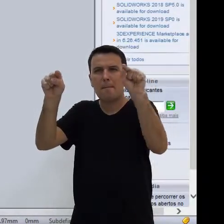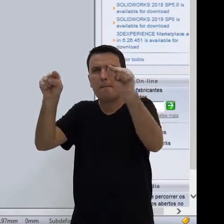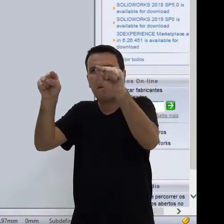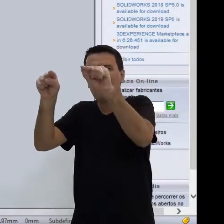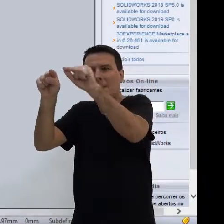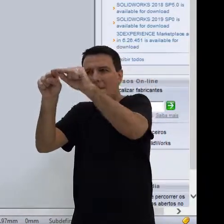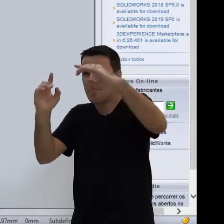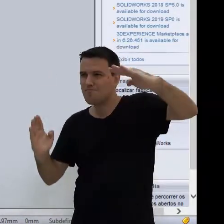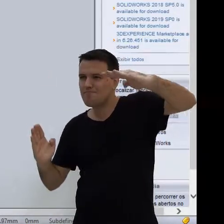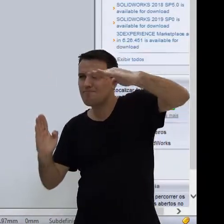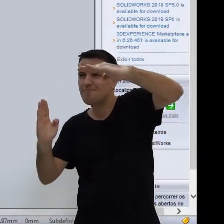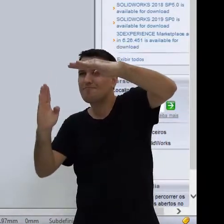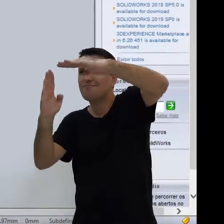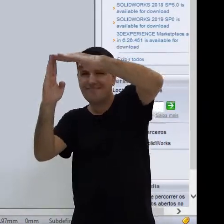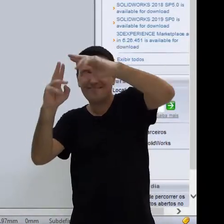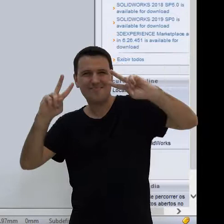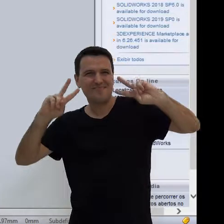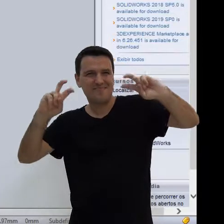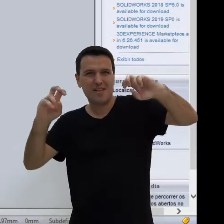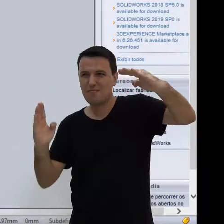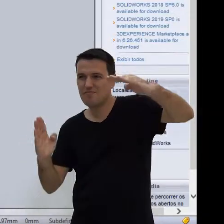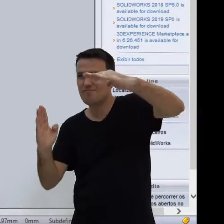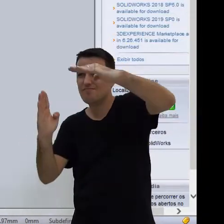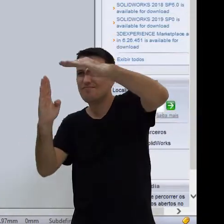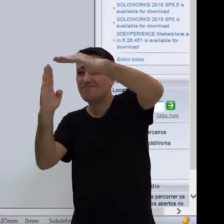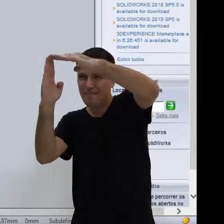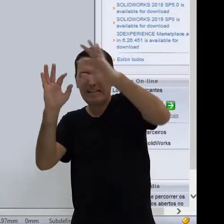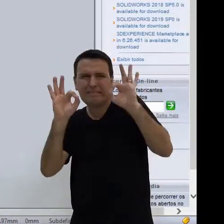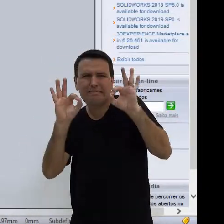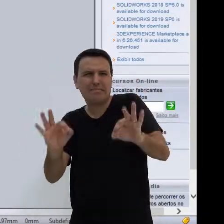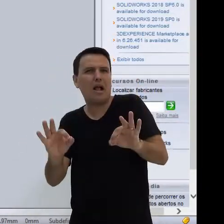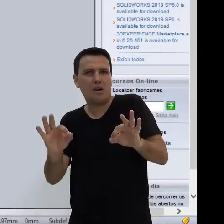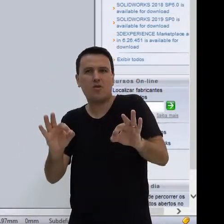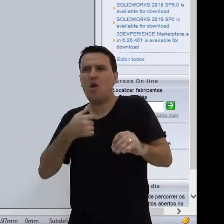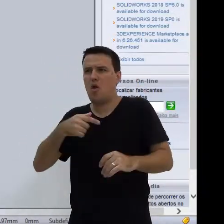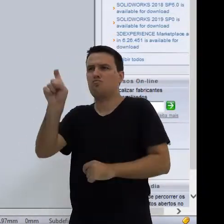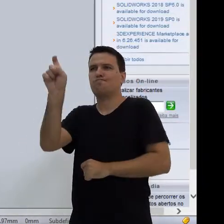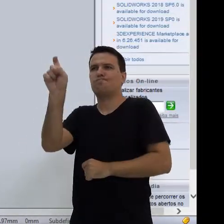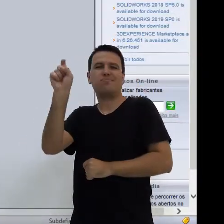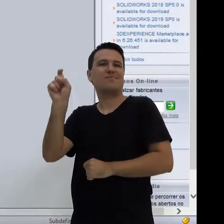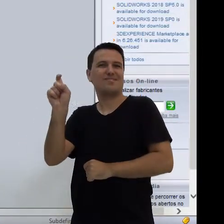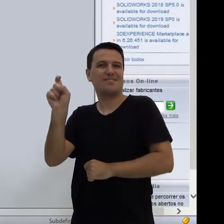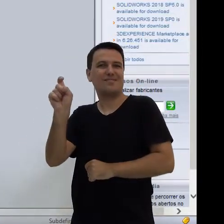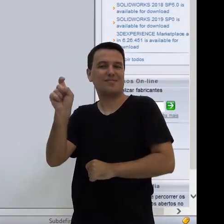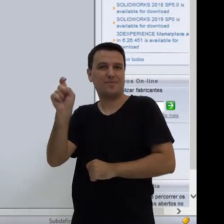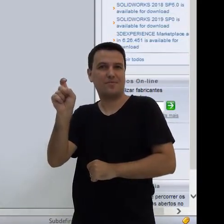que eu acabei de criar. Percebe? Ele criou então 2 alinhamentos. Então nesse ponto eu clico de